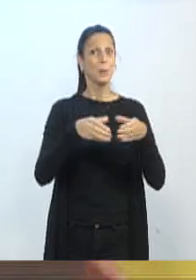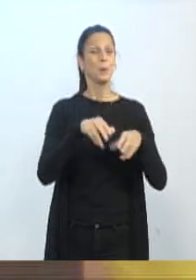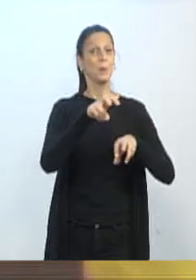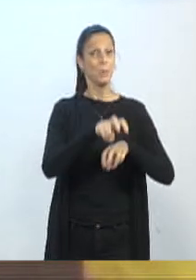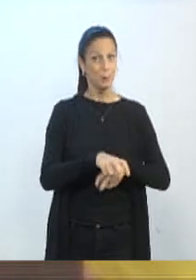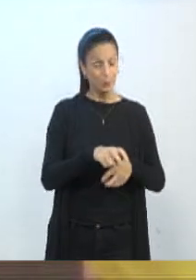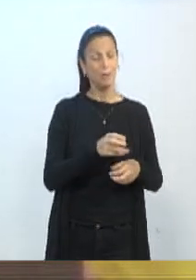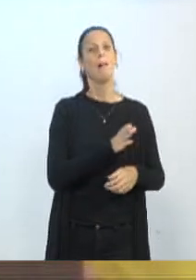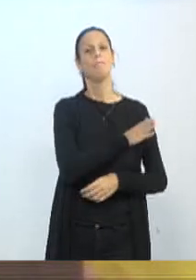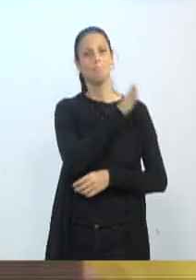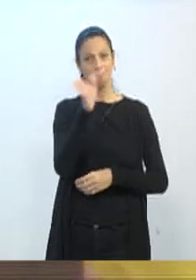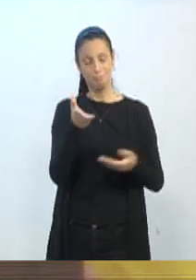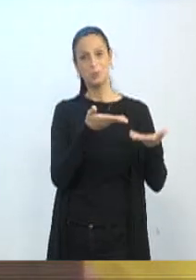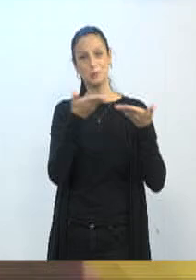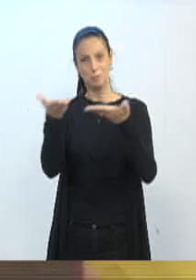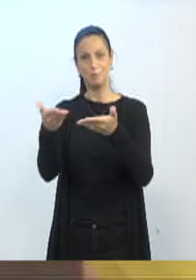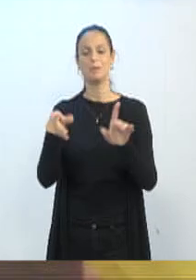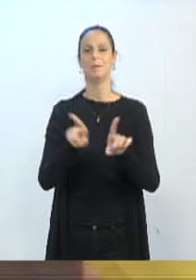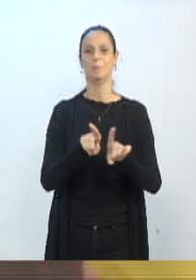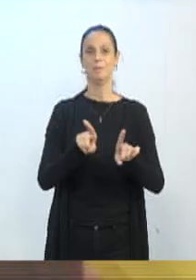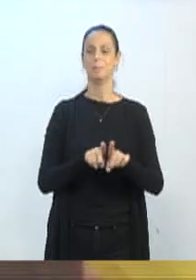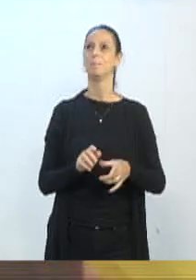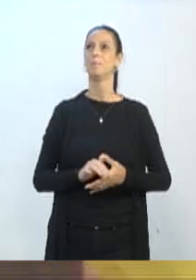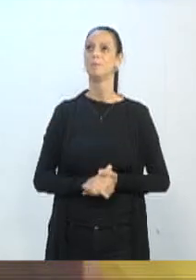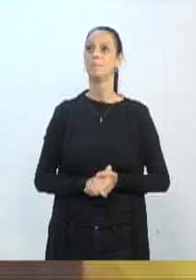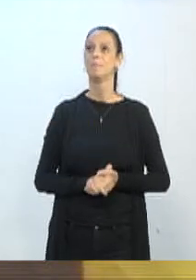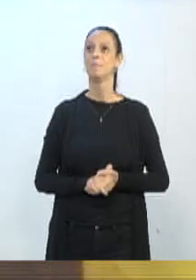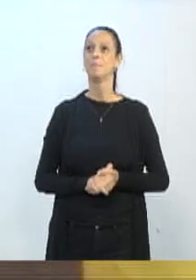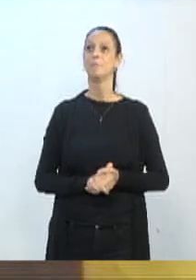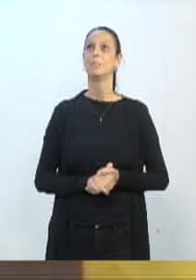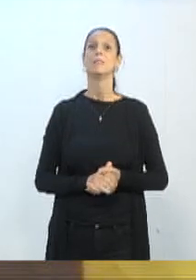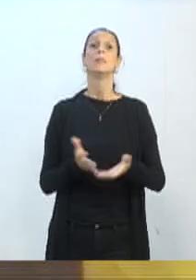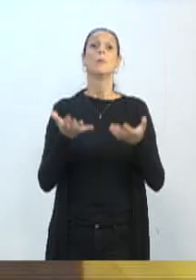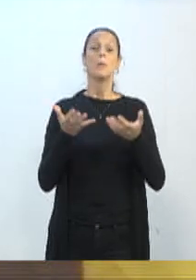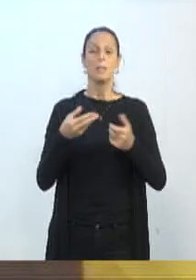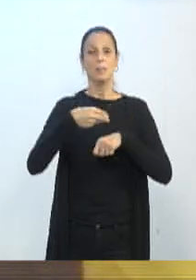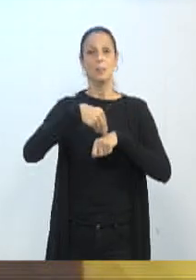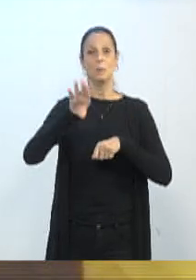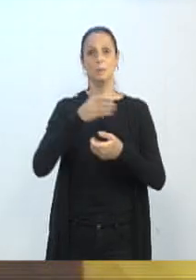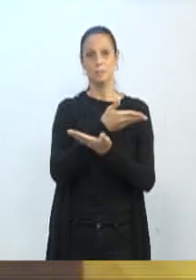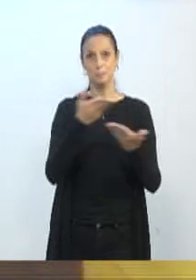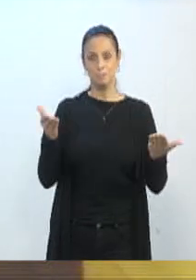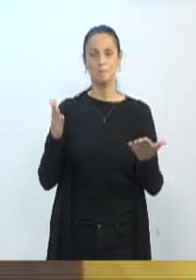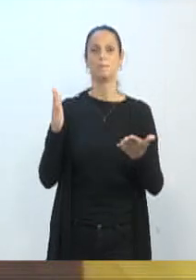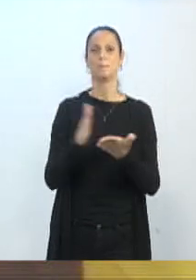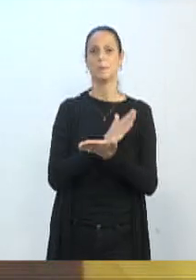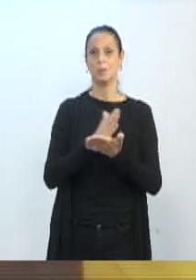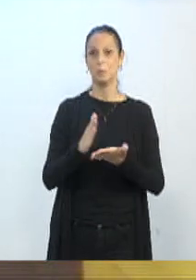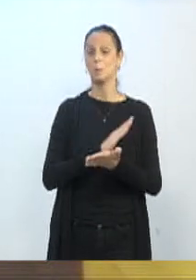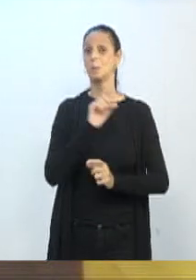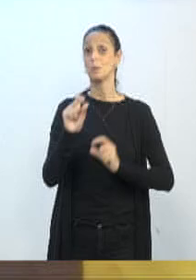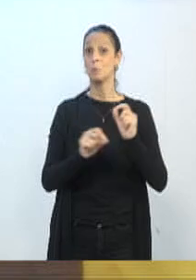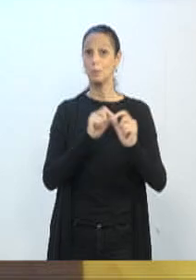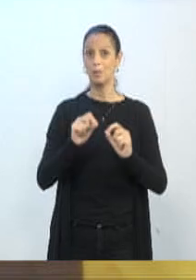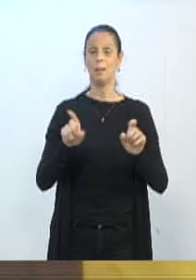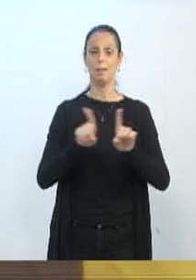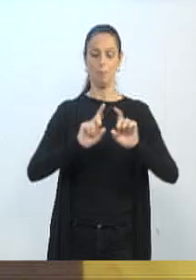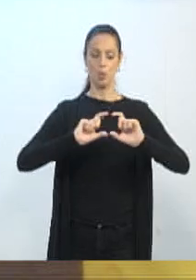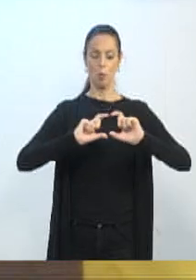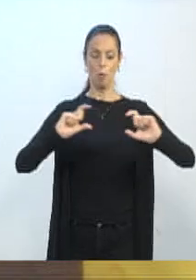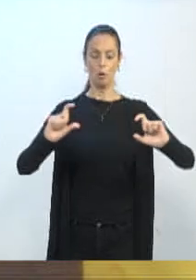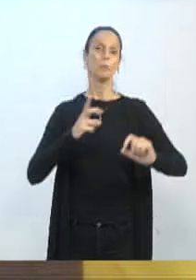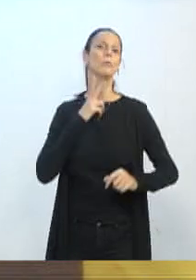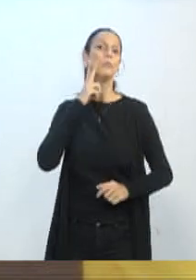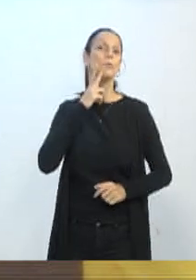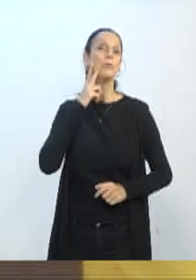pelado Silva pelo pelo a parte Então na verdade quero aqui compartilhar alguns rótulos são